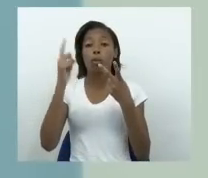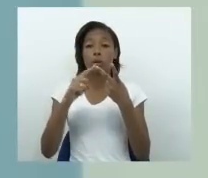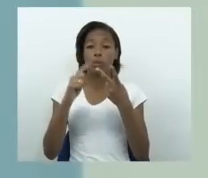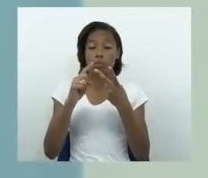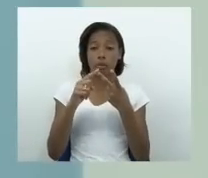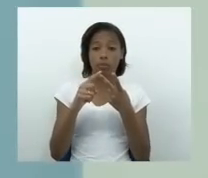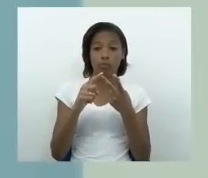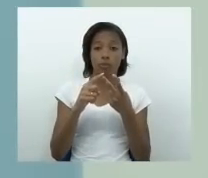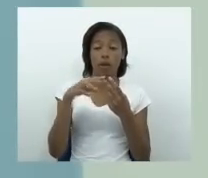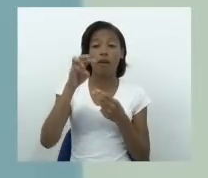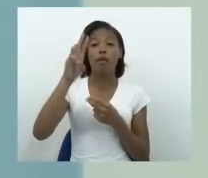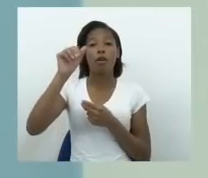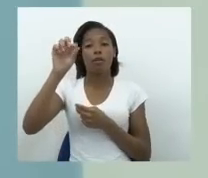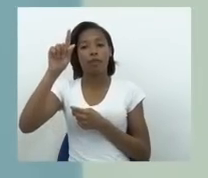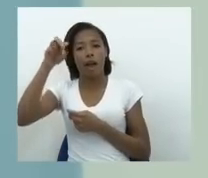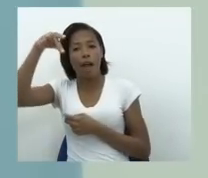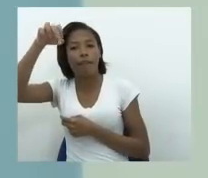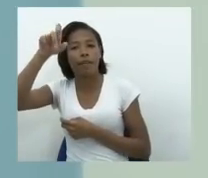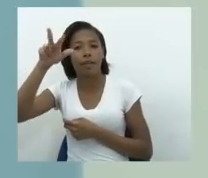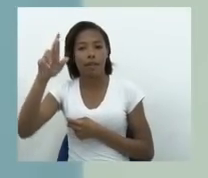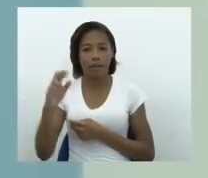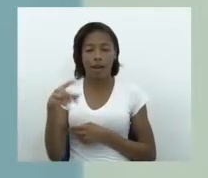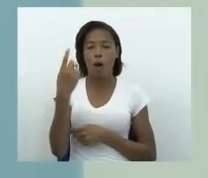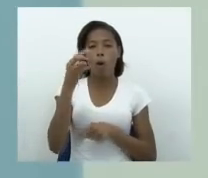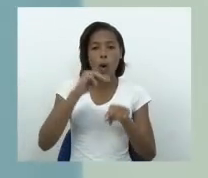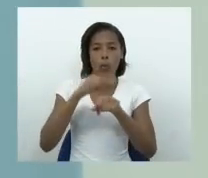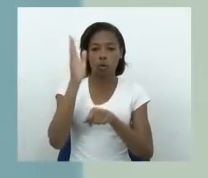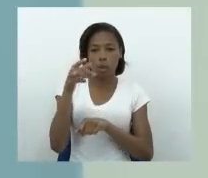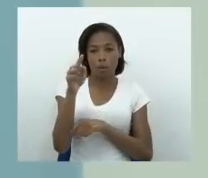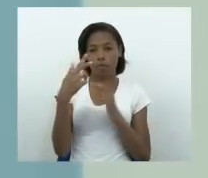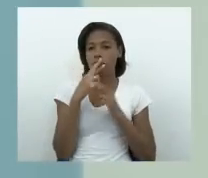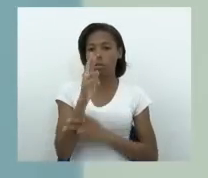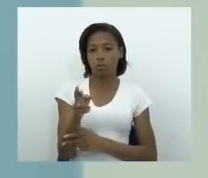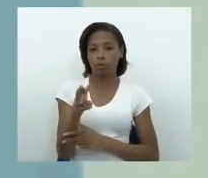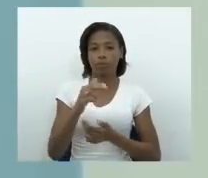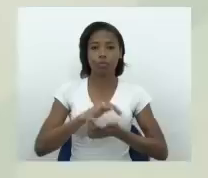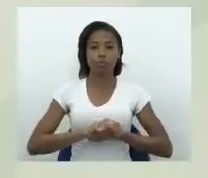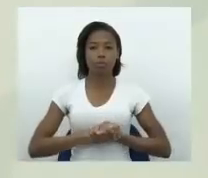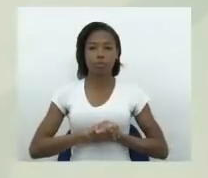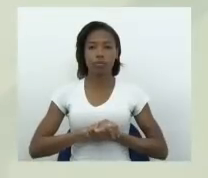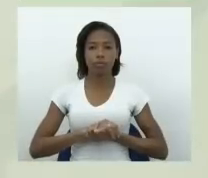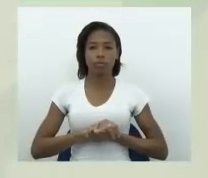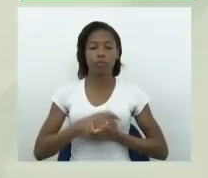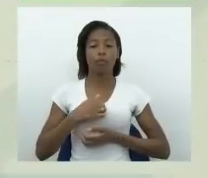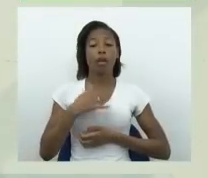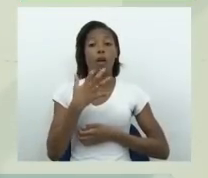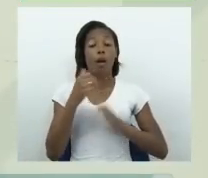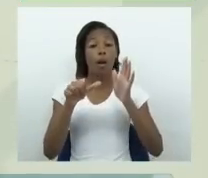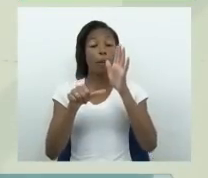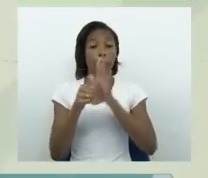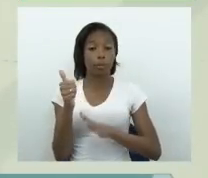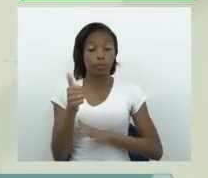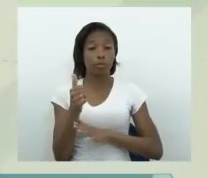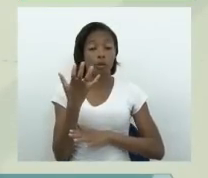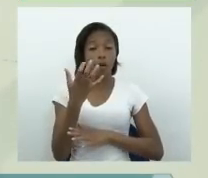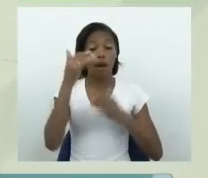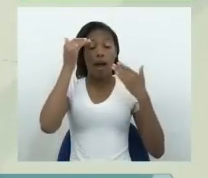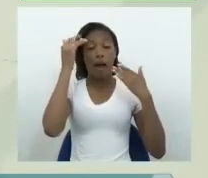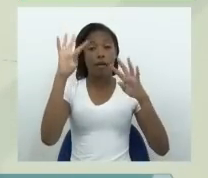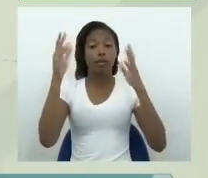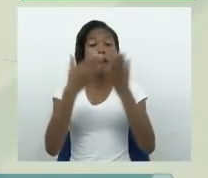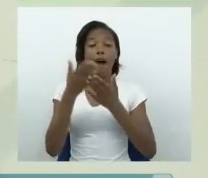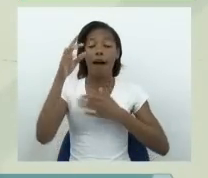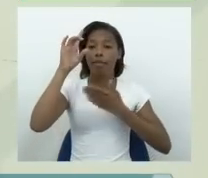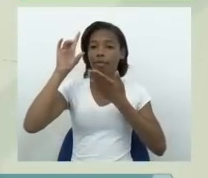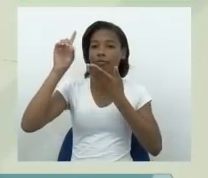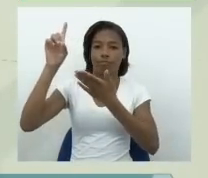responder é o candidato Wagner Freitas. Um minuto e meio para a sua resposta, candidato, por favor. Eu quero primeiramente agradecer a